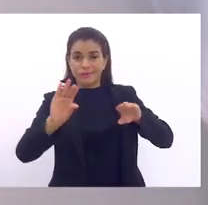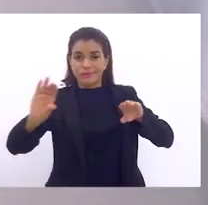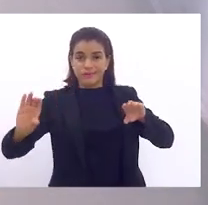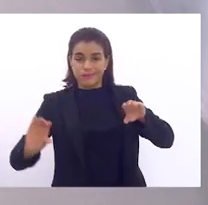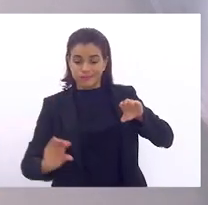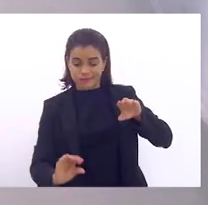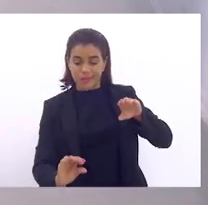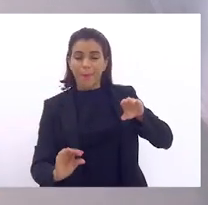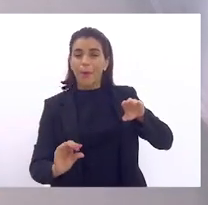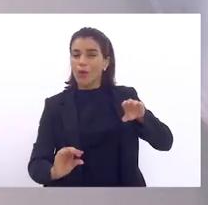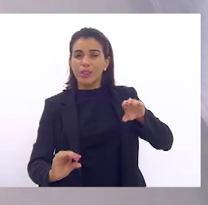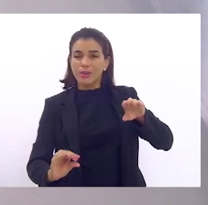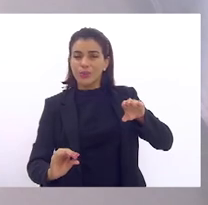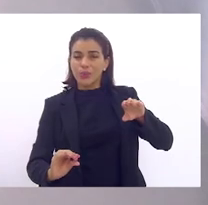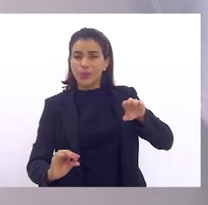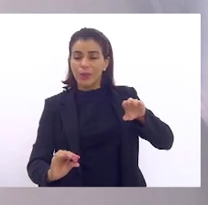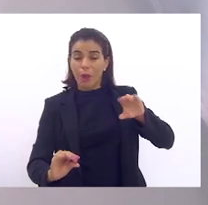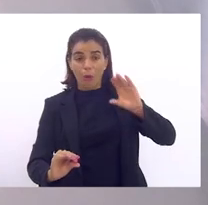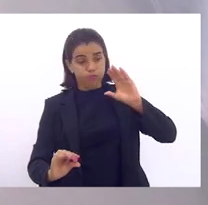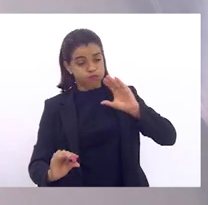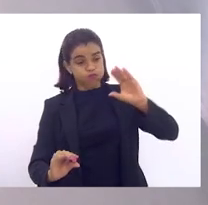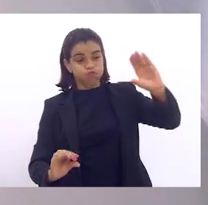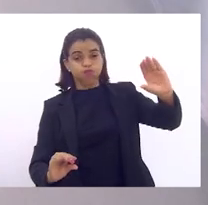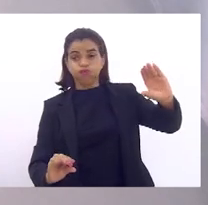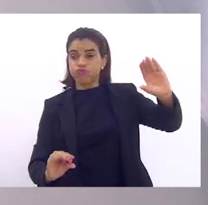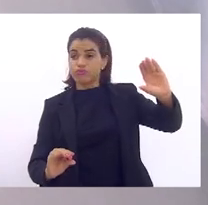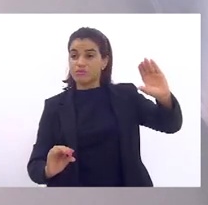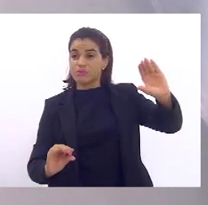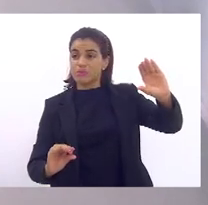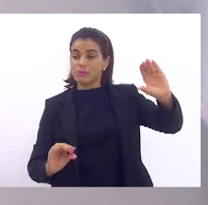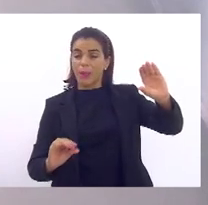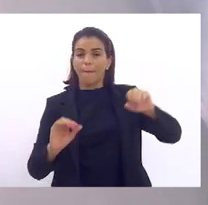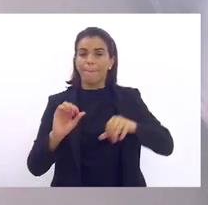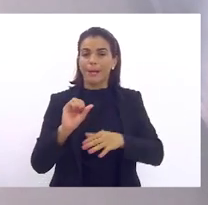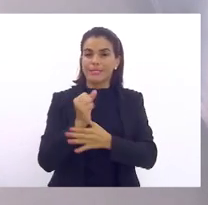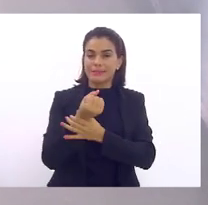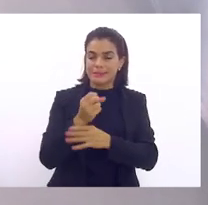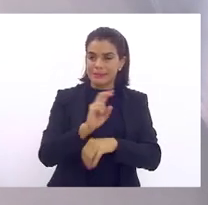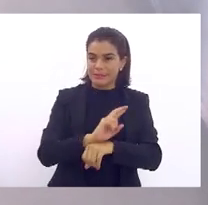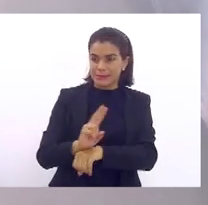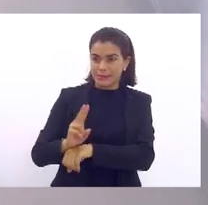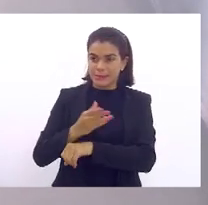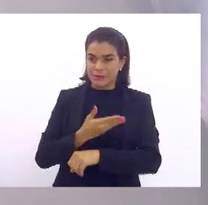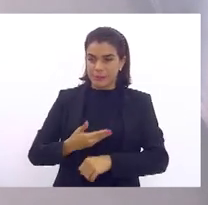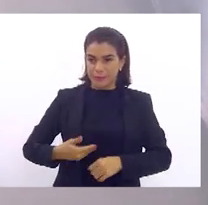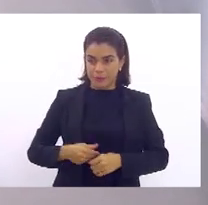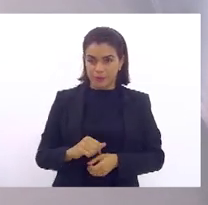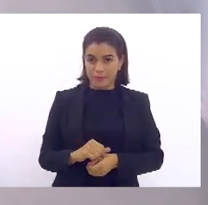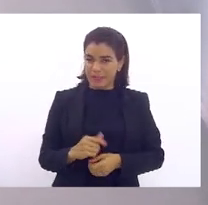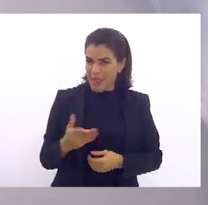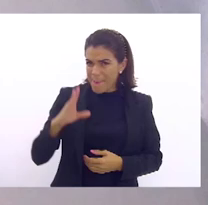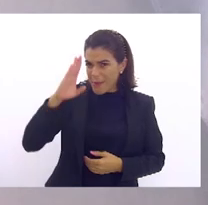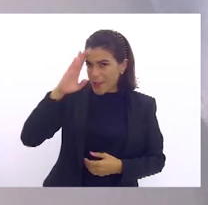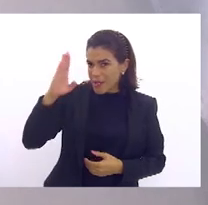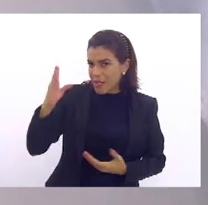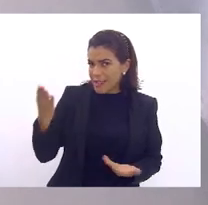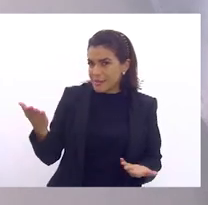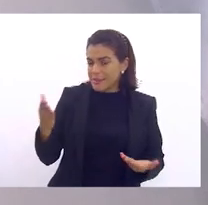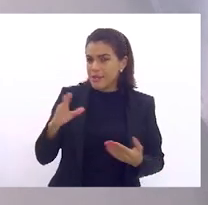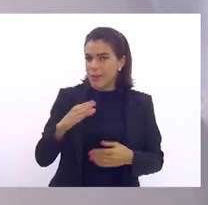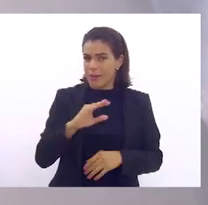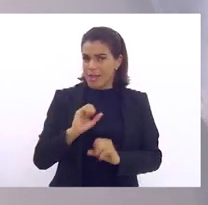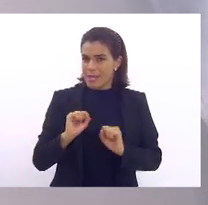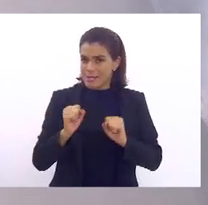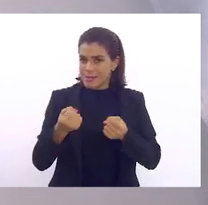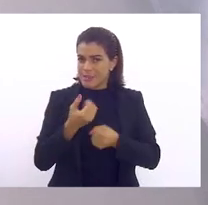valor então se eh Se a segurança pública é uma prioridade Será que a segurança